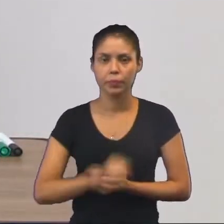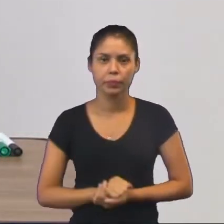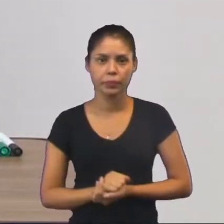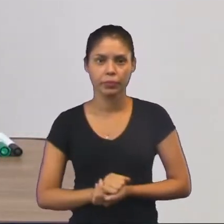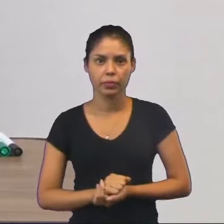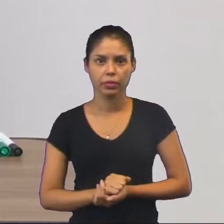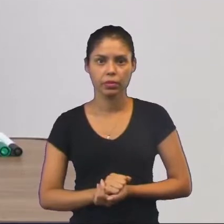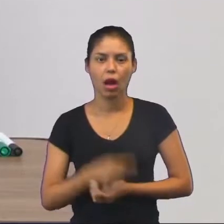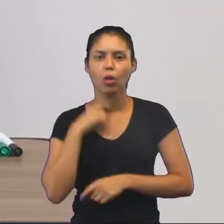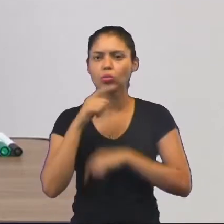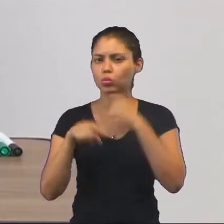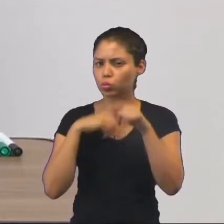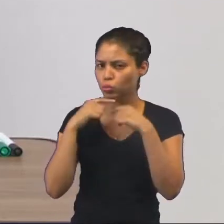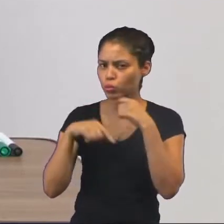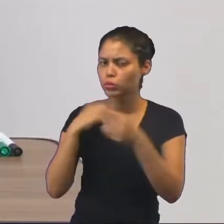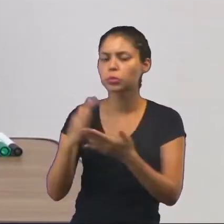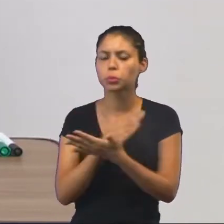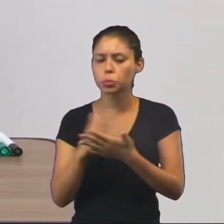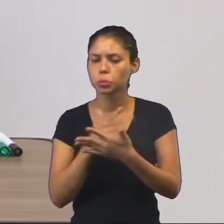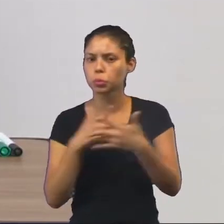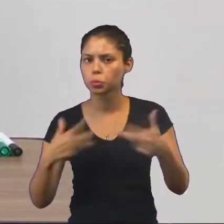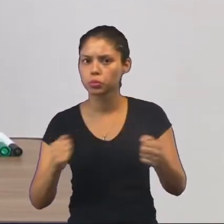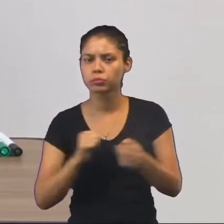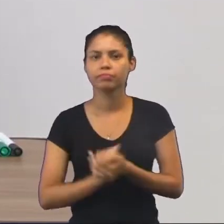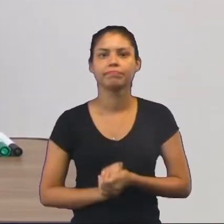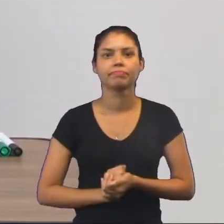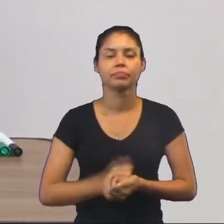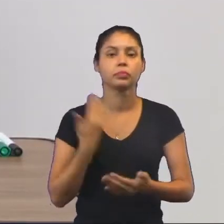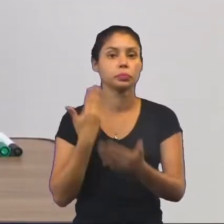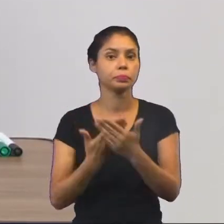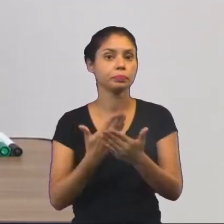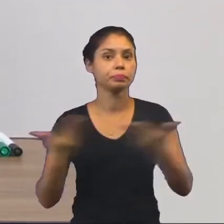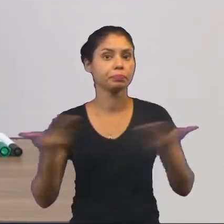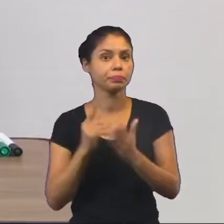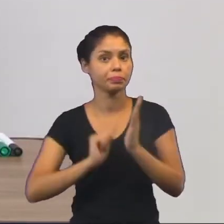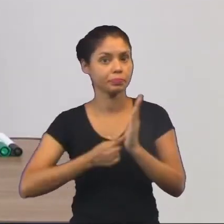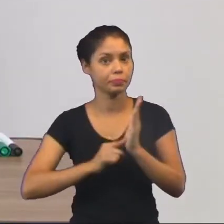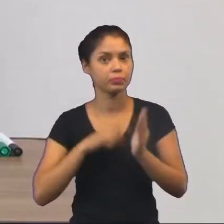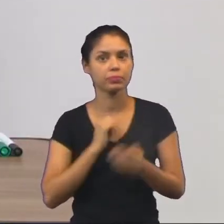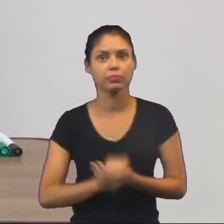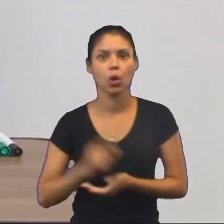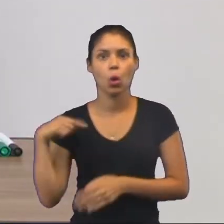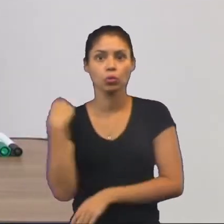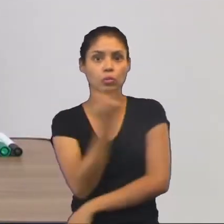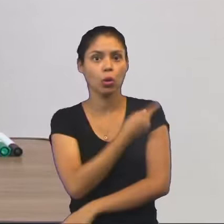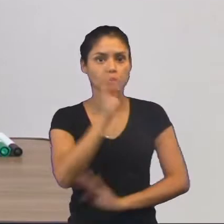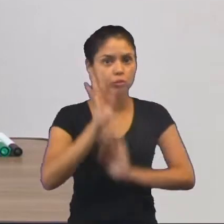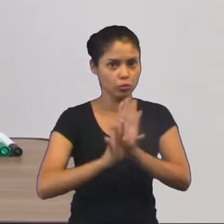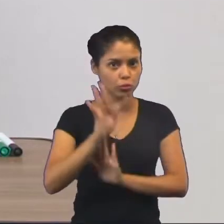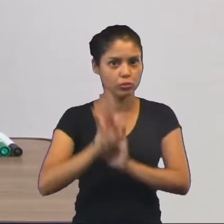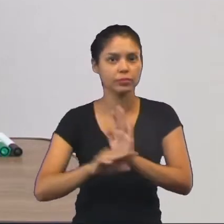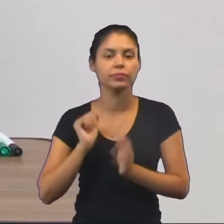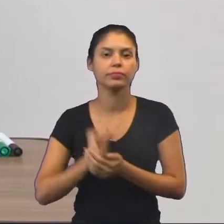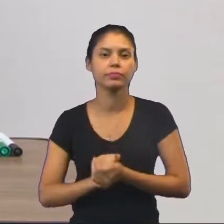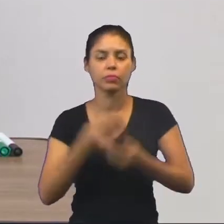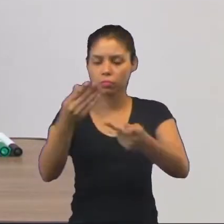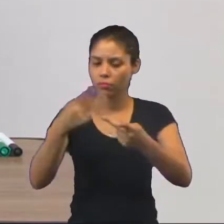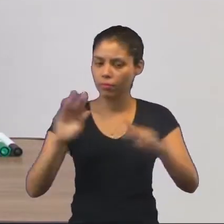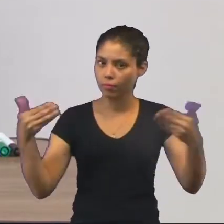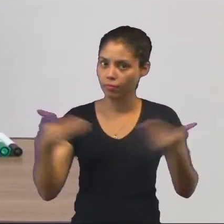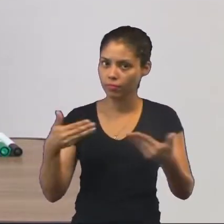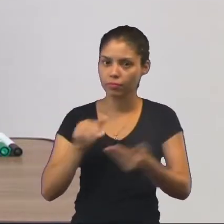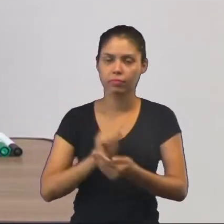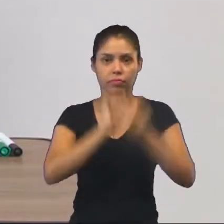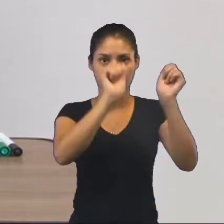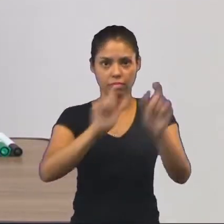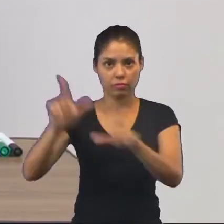a tirar alguma dúvida, certo? E nós vamos estudar sobre esse ponto hoje nos nossos textos. Então, quero te convidar agora para